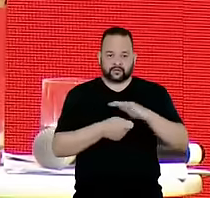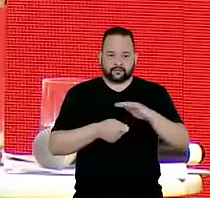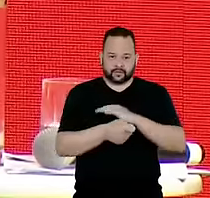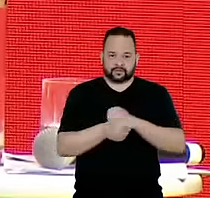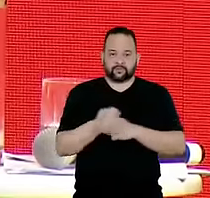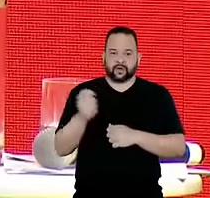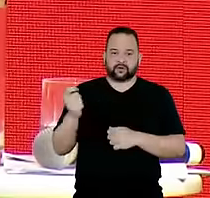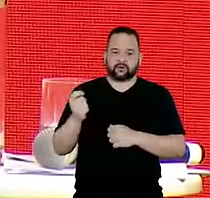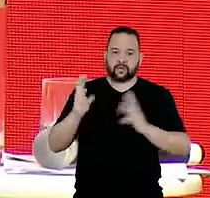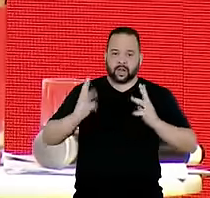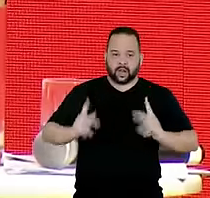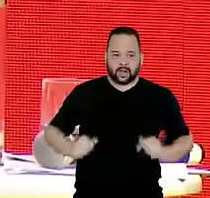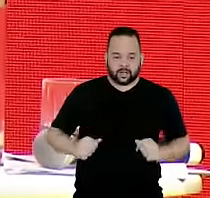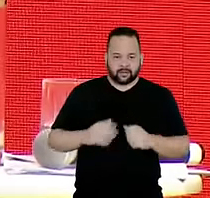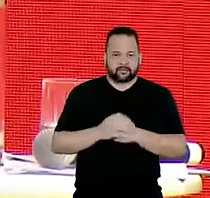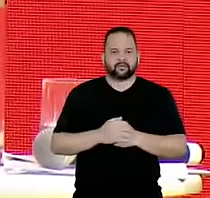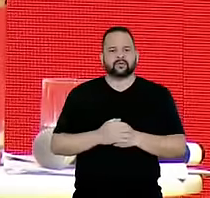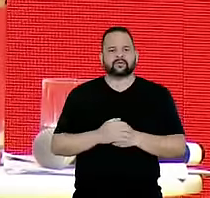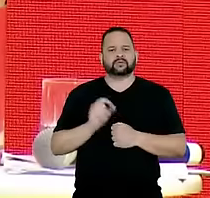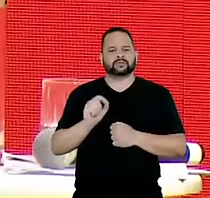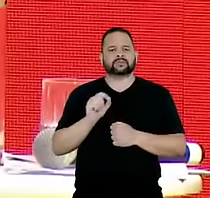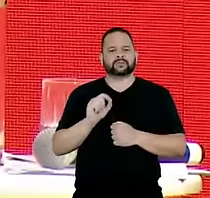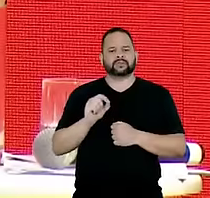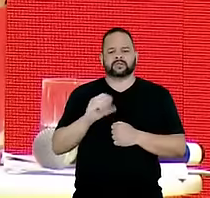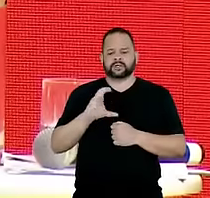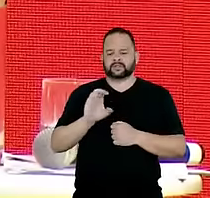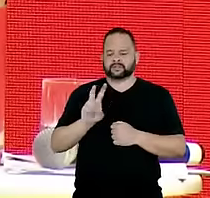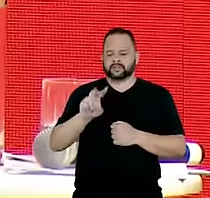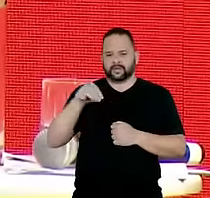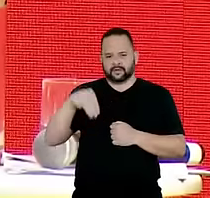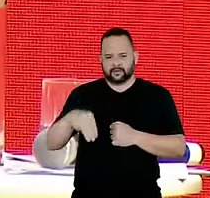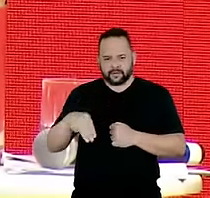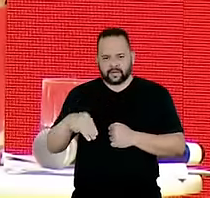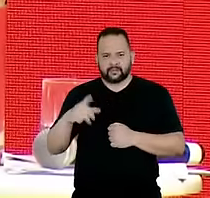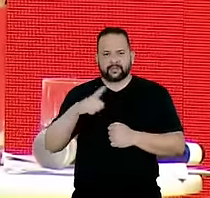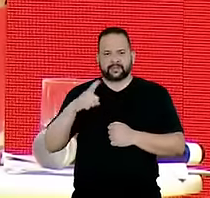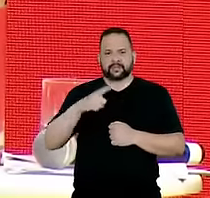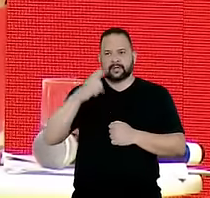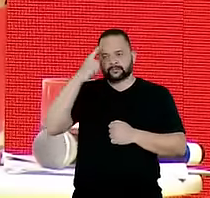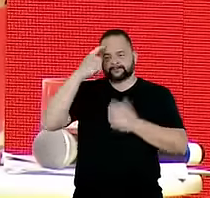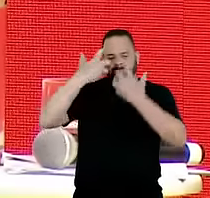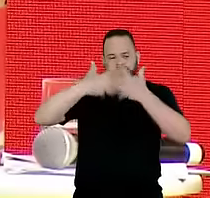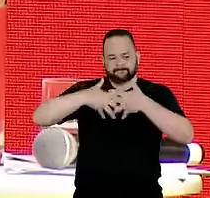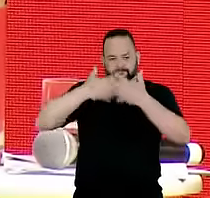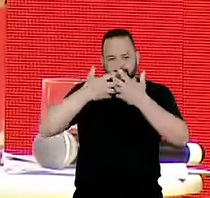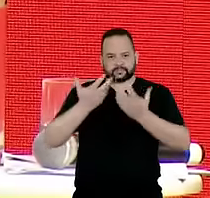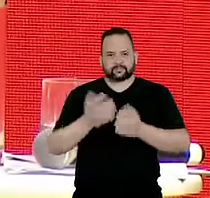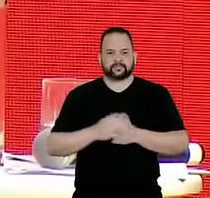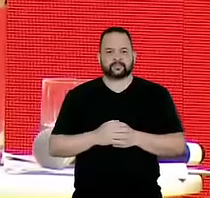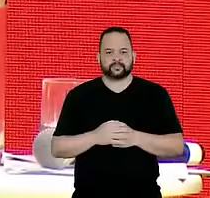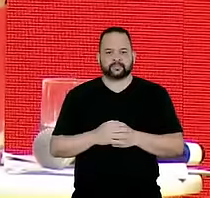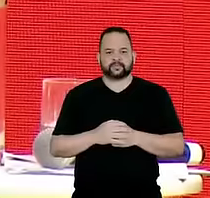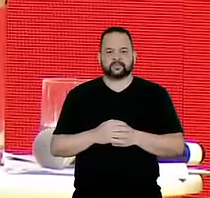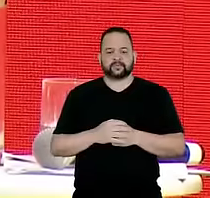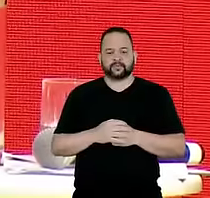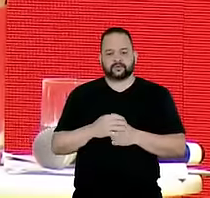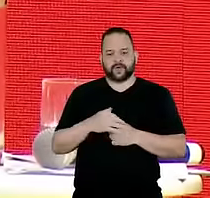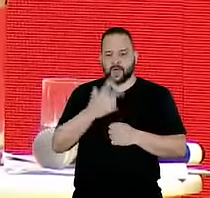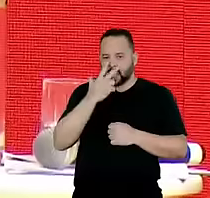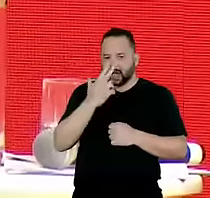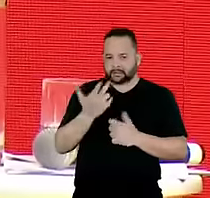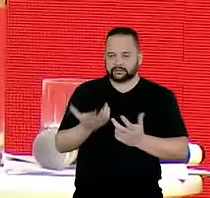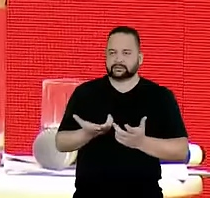audiência expectativa em relação à sugestões que o mercado eventualmente vai eh considerar nesse processo de